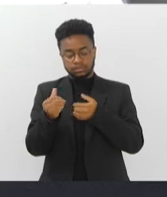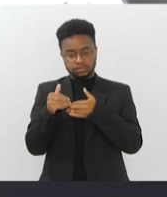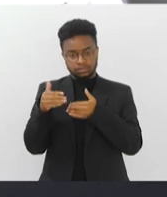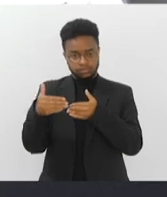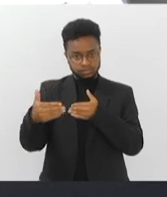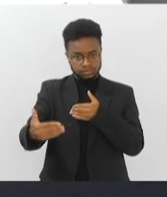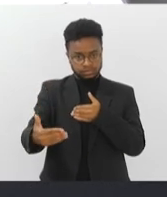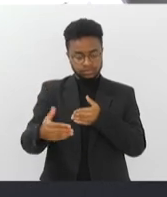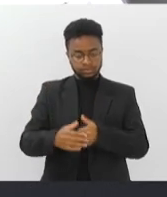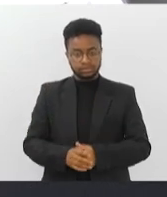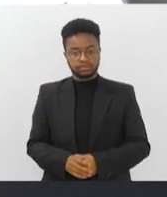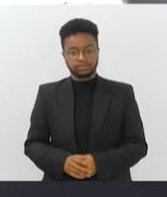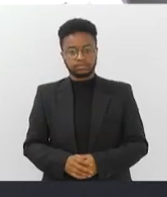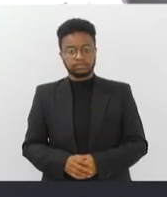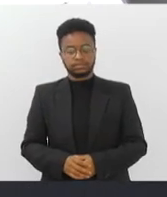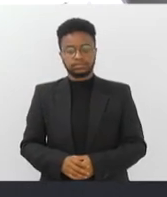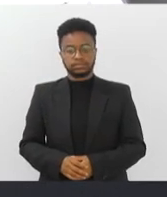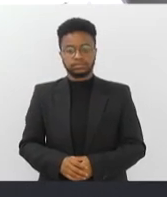diante,